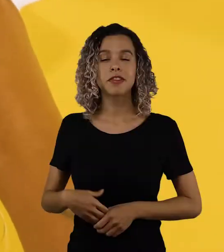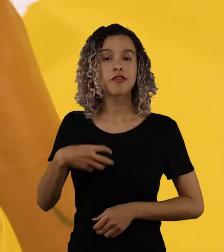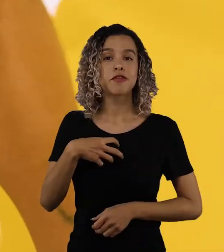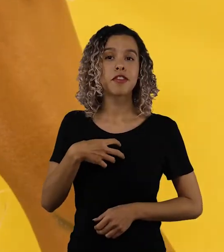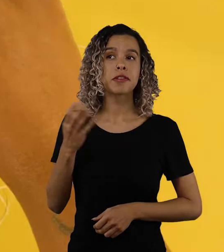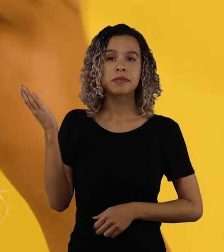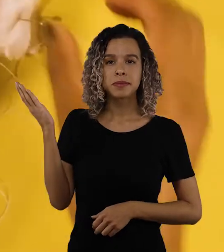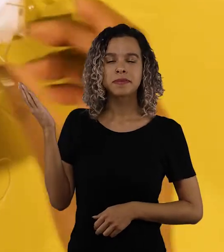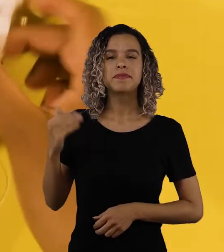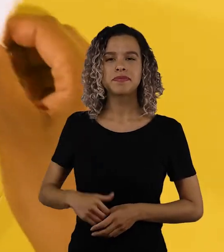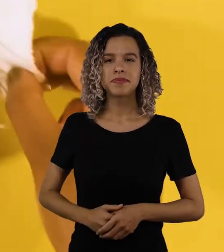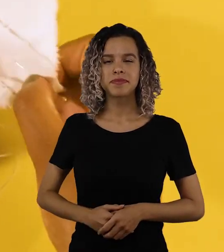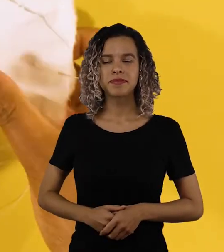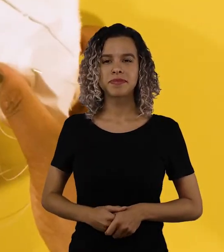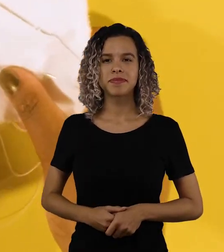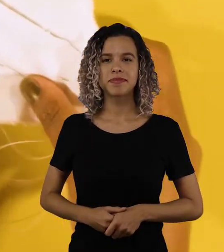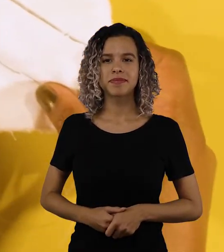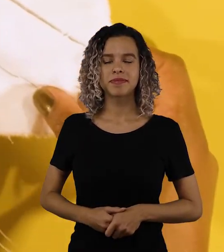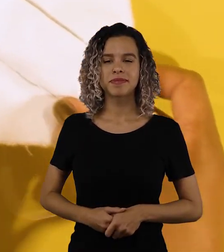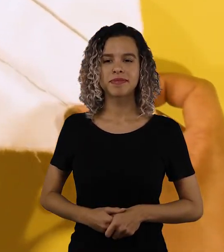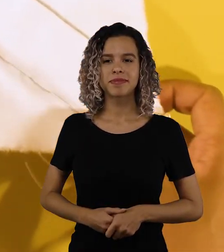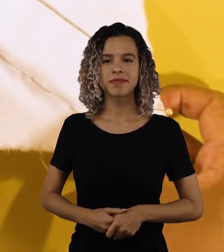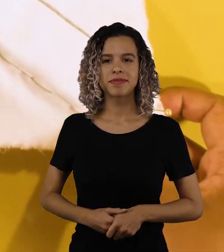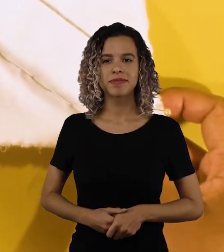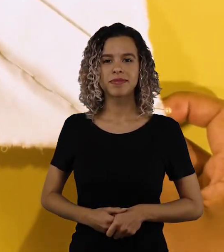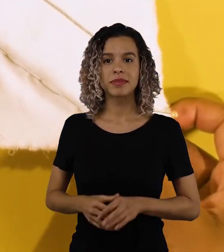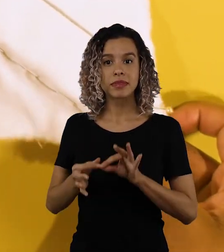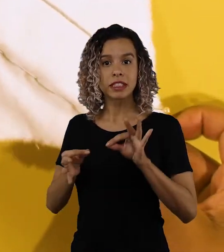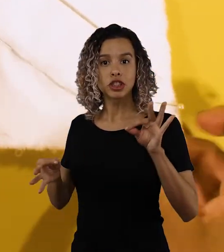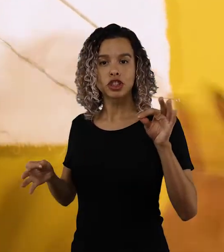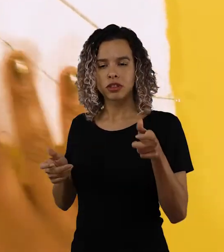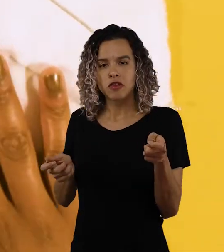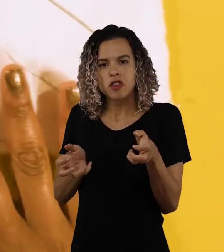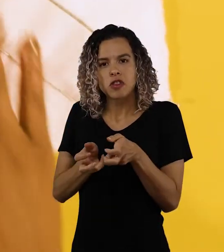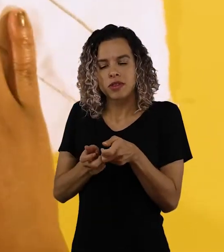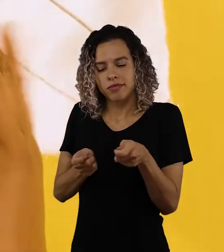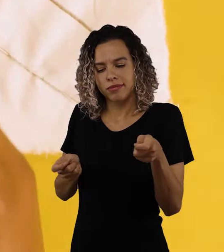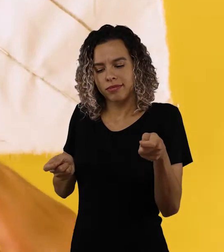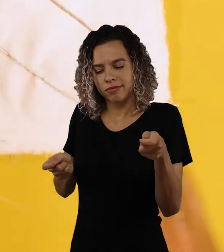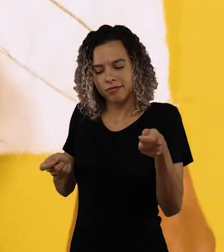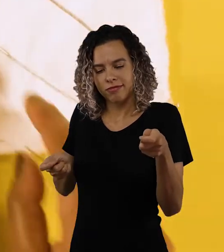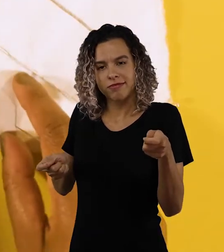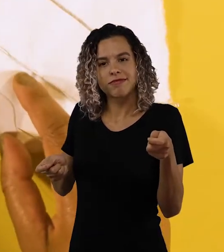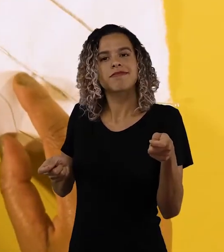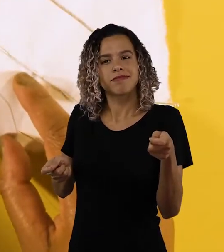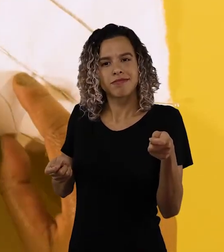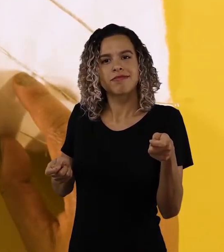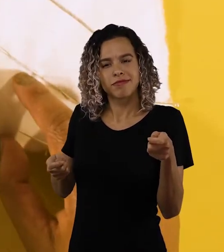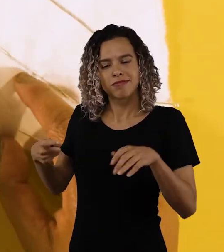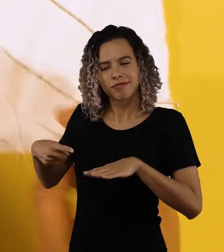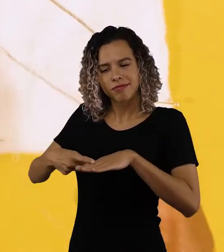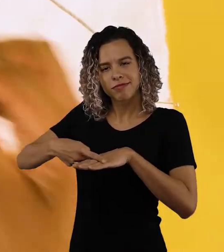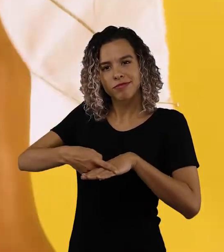Nós vamos costurar dessa forma e deixar a linha esticada. E vamos fazer